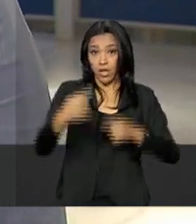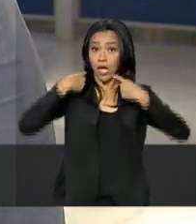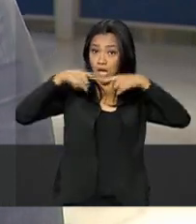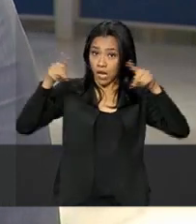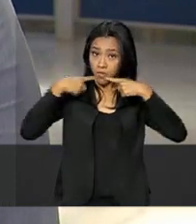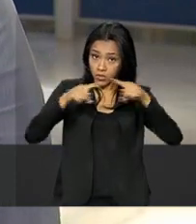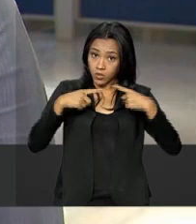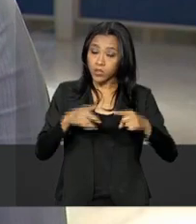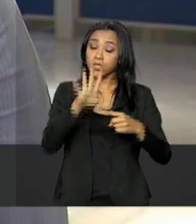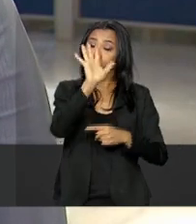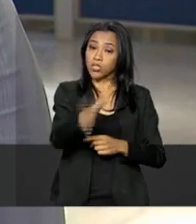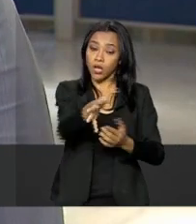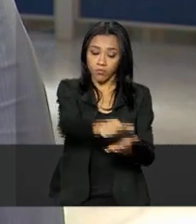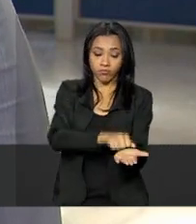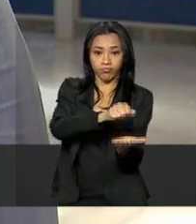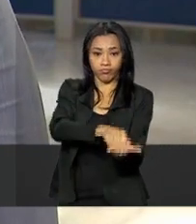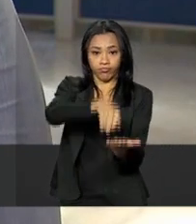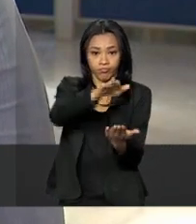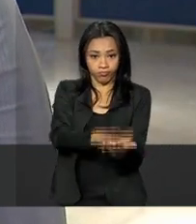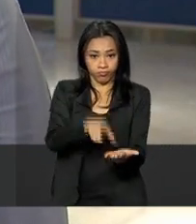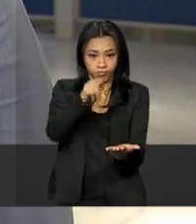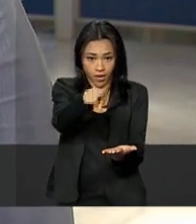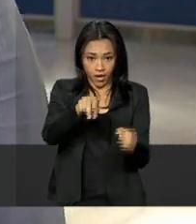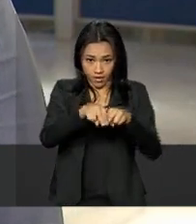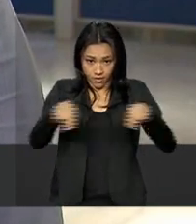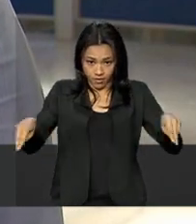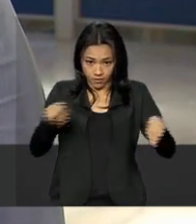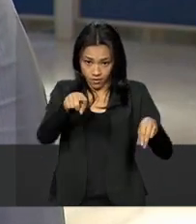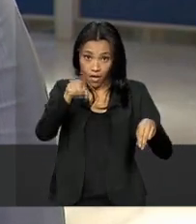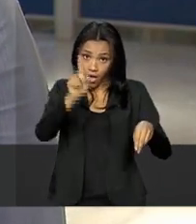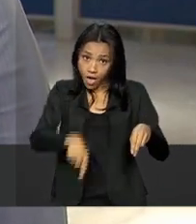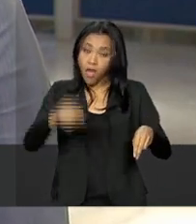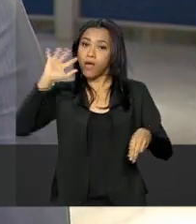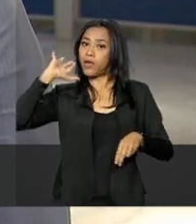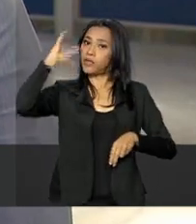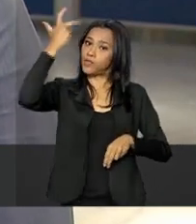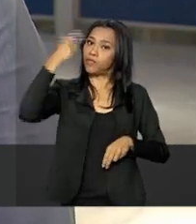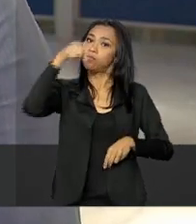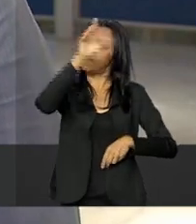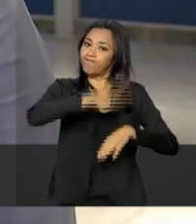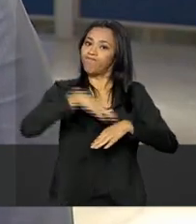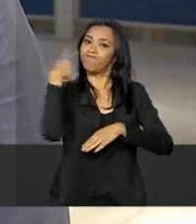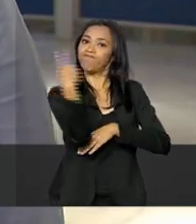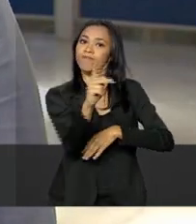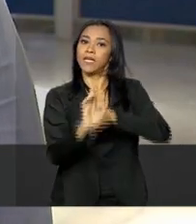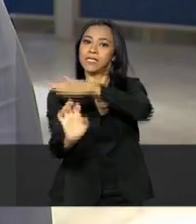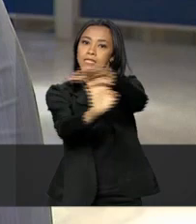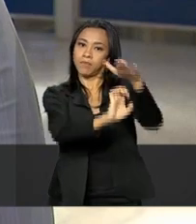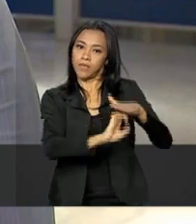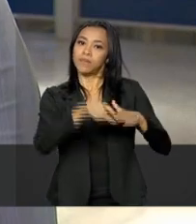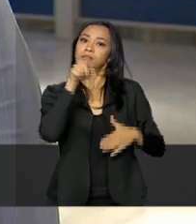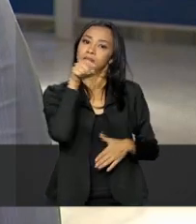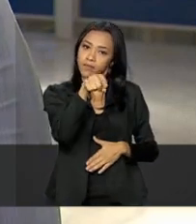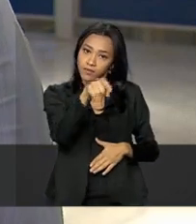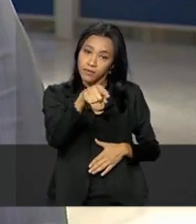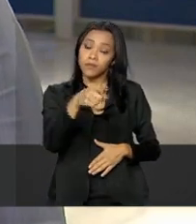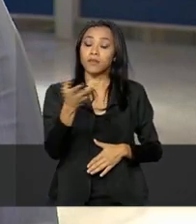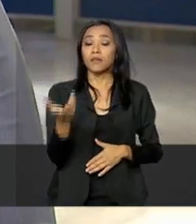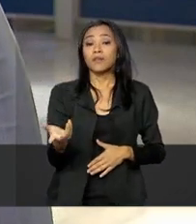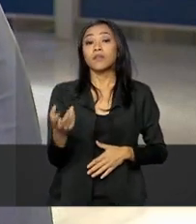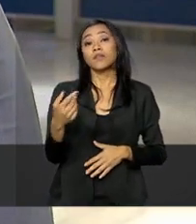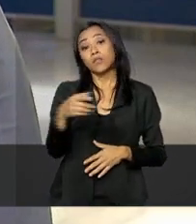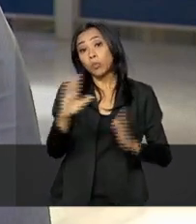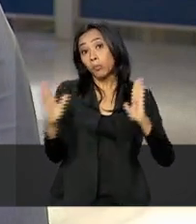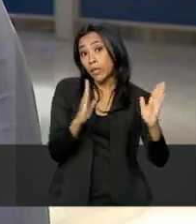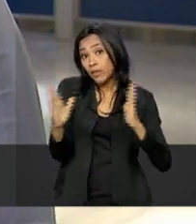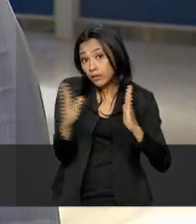no consumidor ponto gov.br são solucionados pelas empresas que respondem às demandas do consumidor em